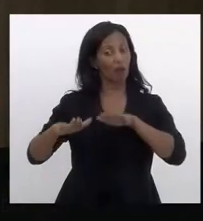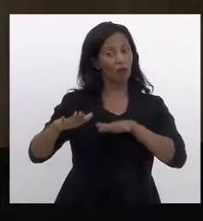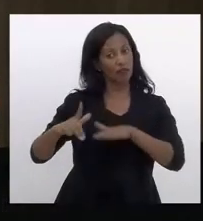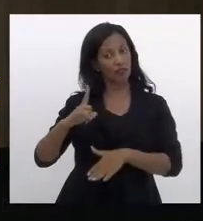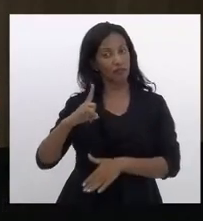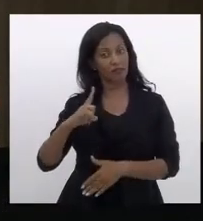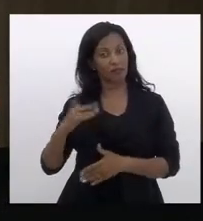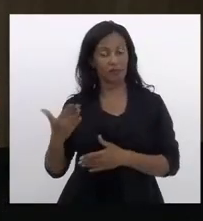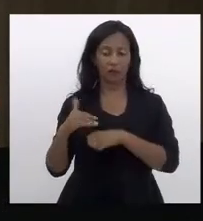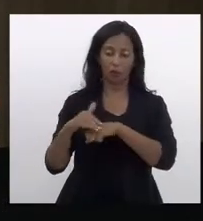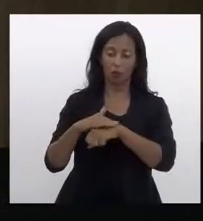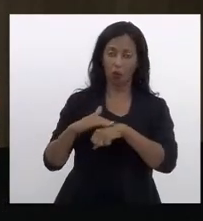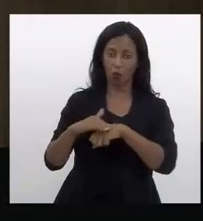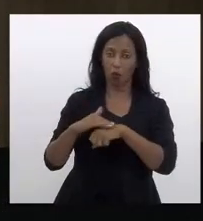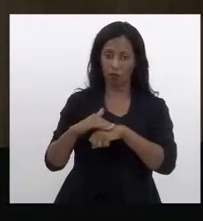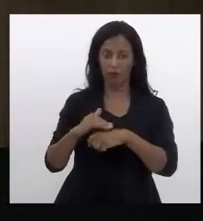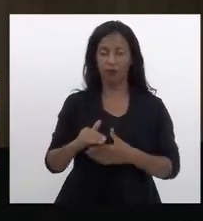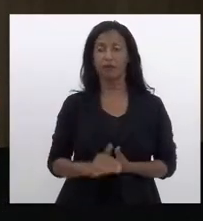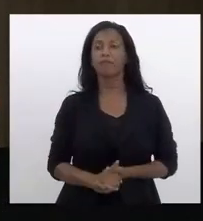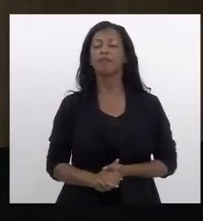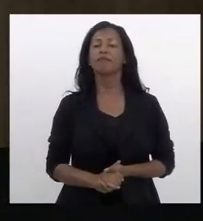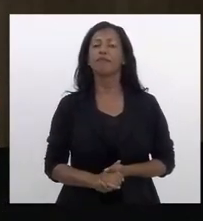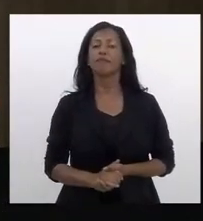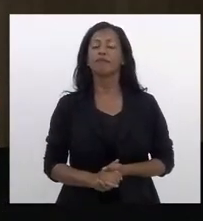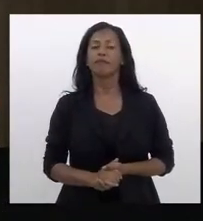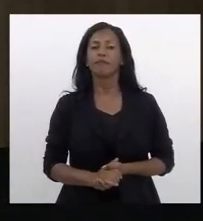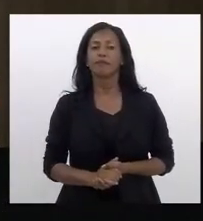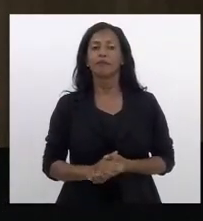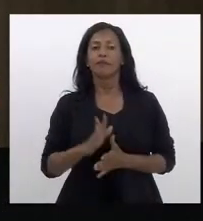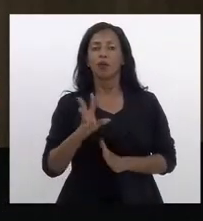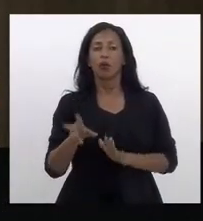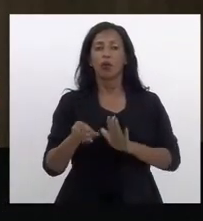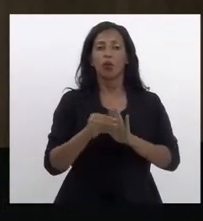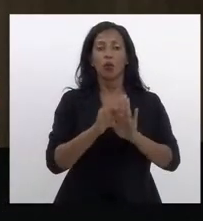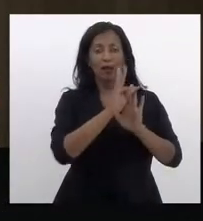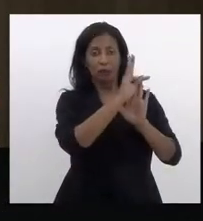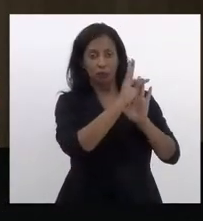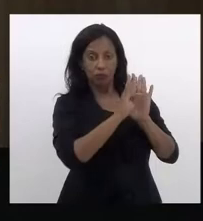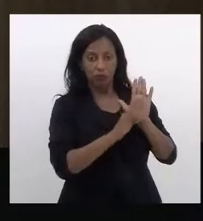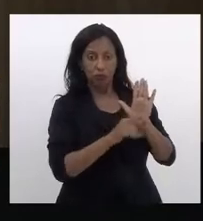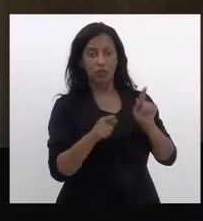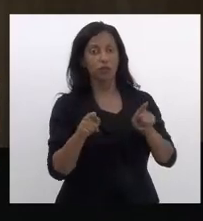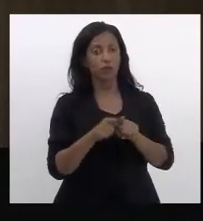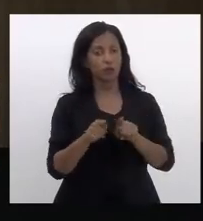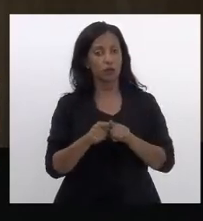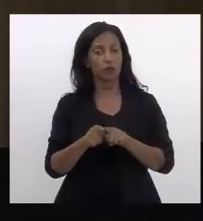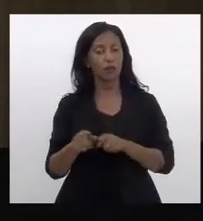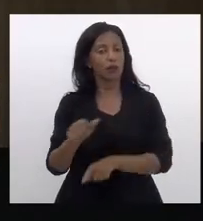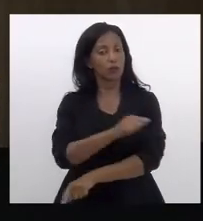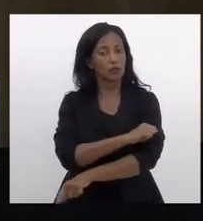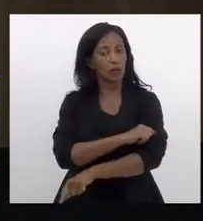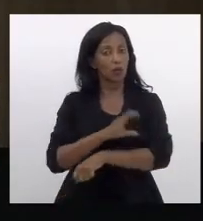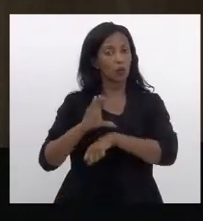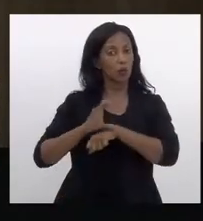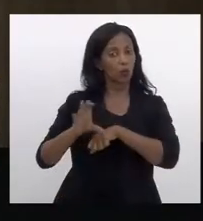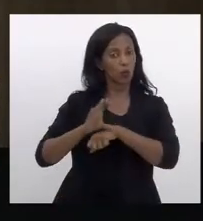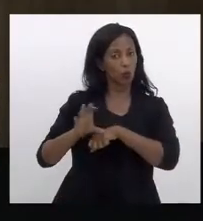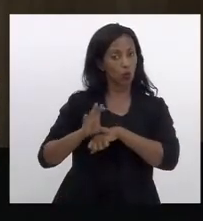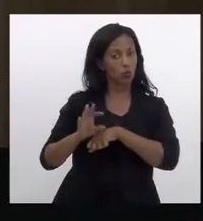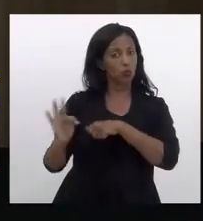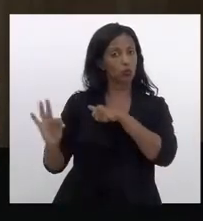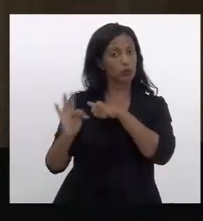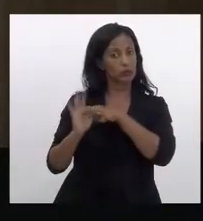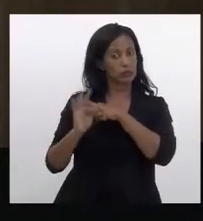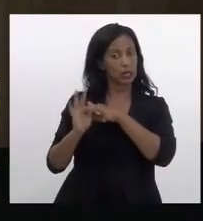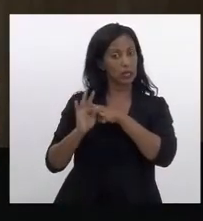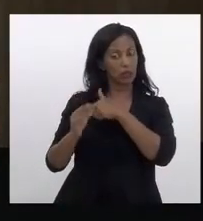Talvez a gente tenha, vamos conversar de primeira para segunda, viu, André? Colocar textualmente também os estudantes dos cursos técnicos concomitantes,